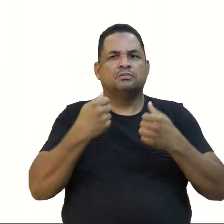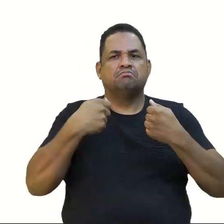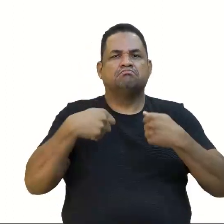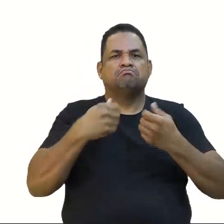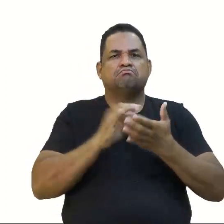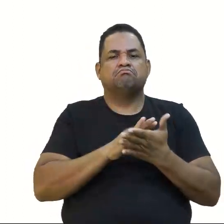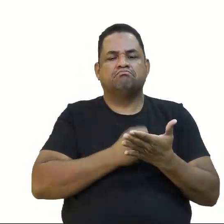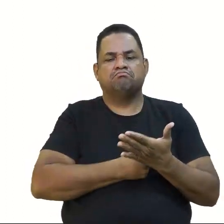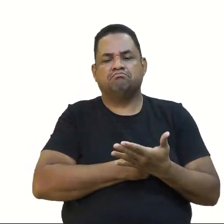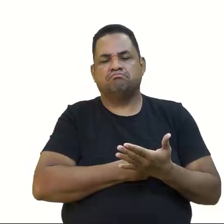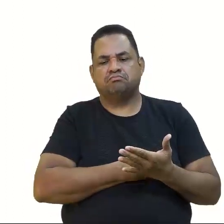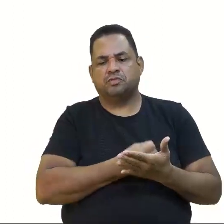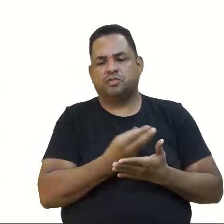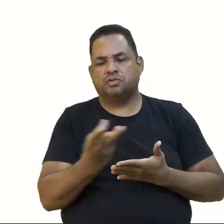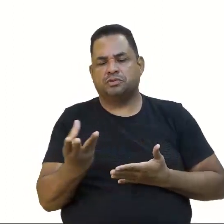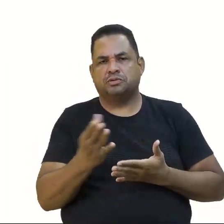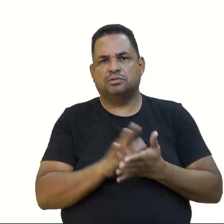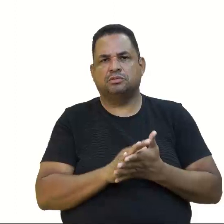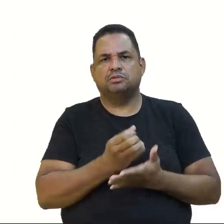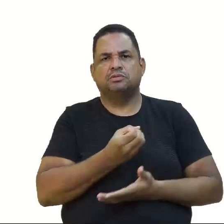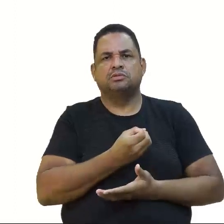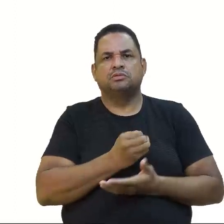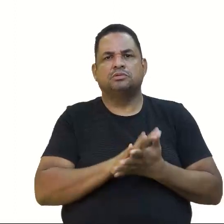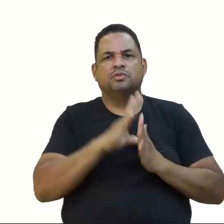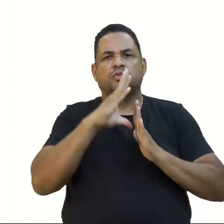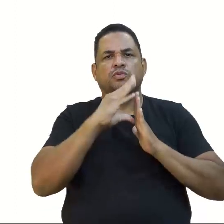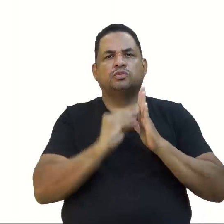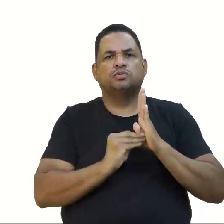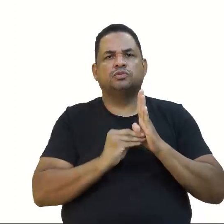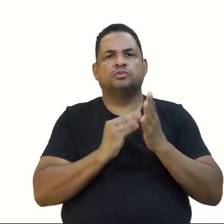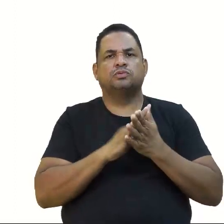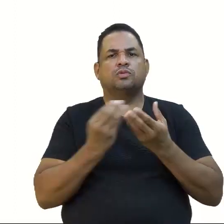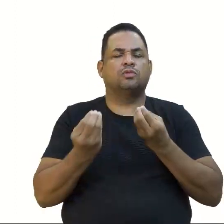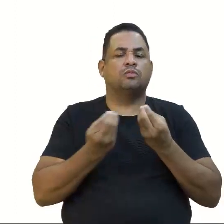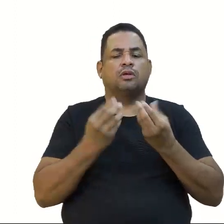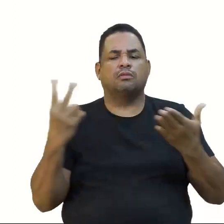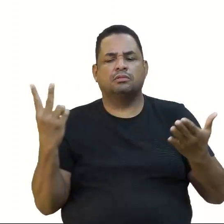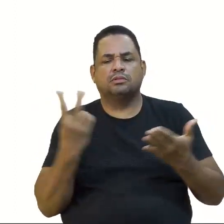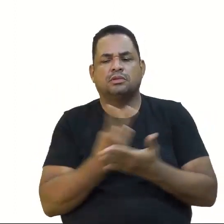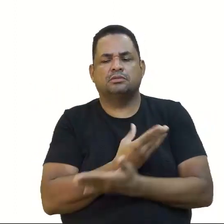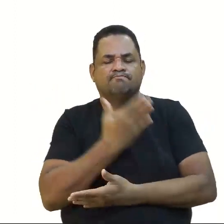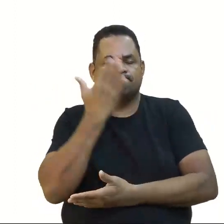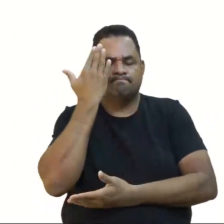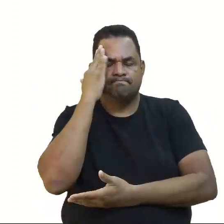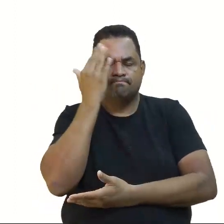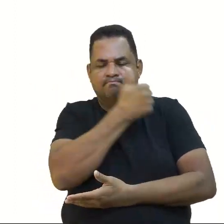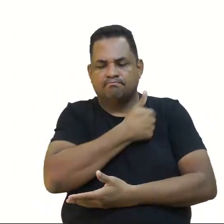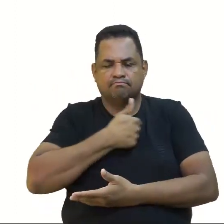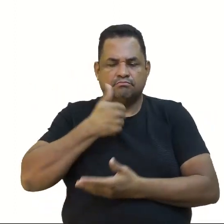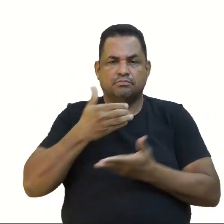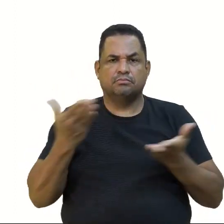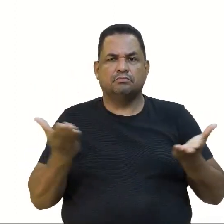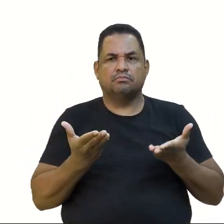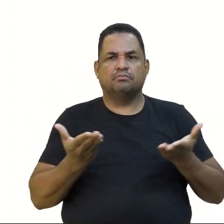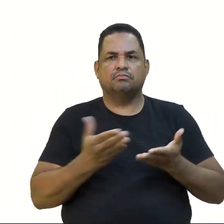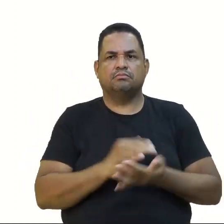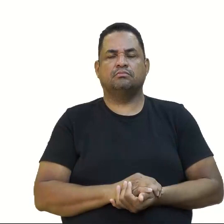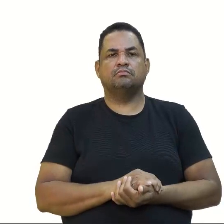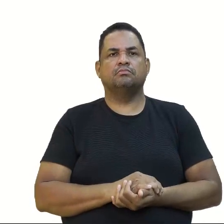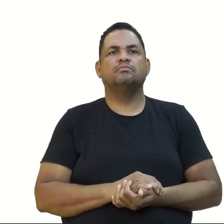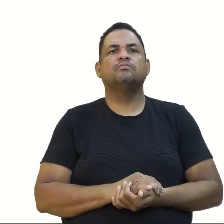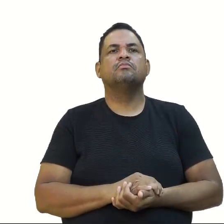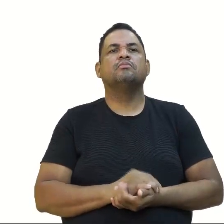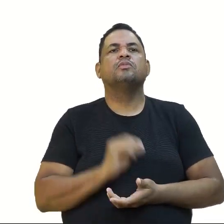de conteúdos estudados, vamos ver como isso funciona, vamos entender melhor agora. Então, vamos lá. O